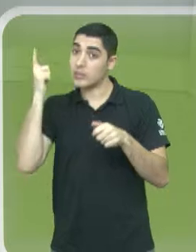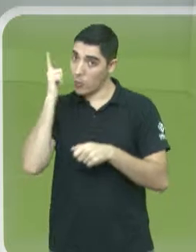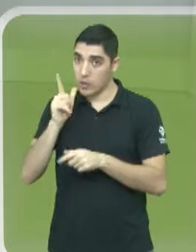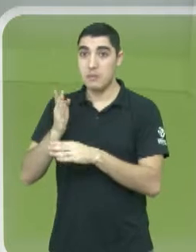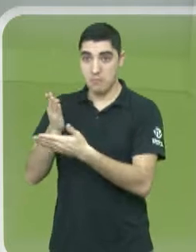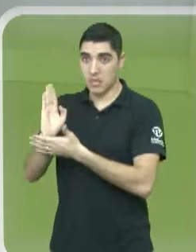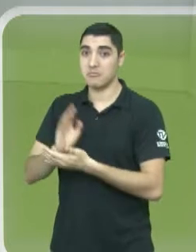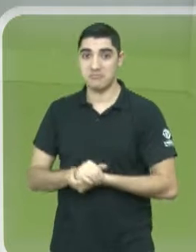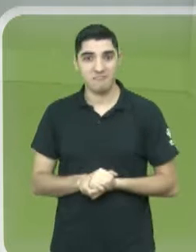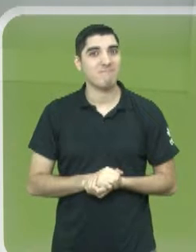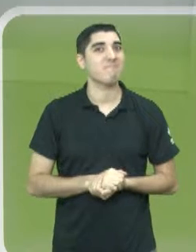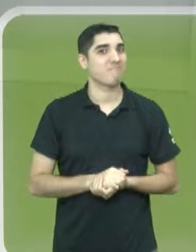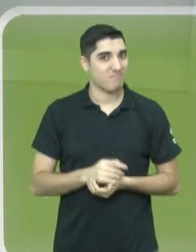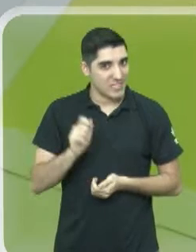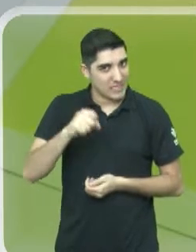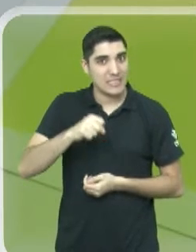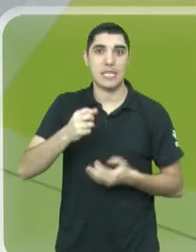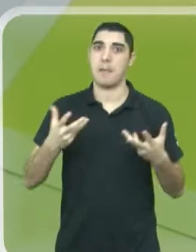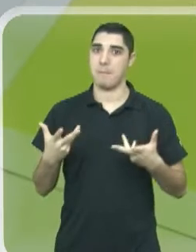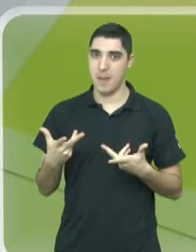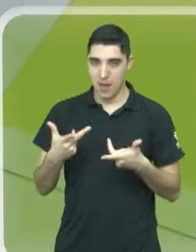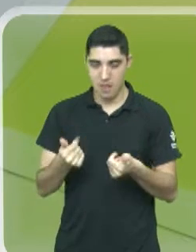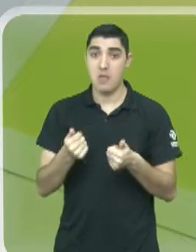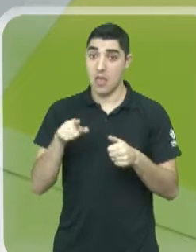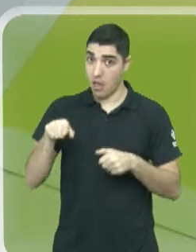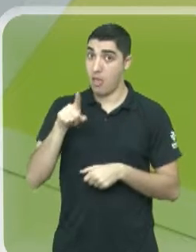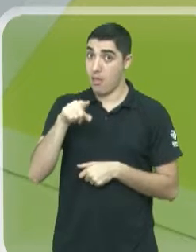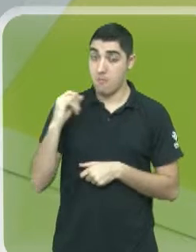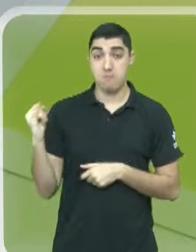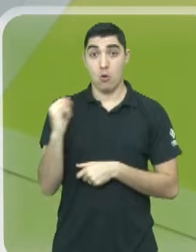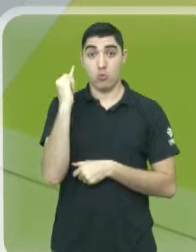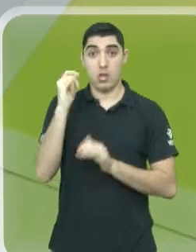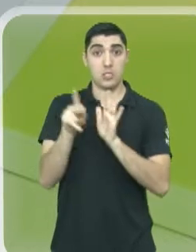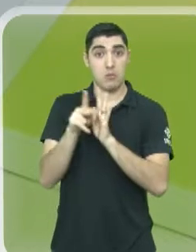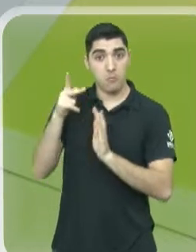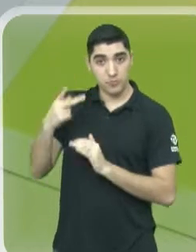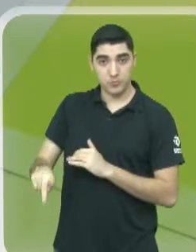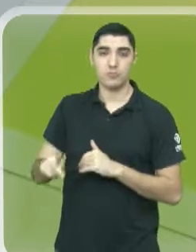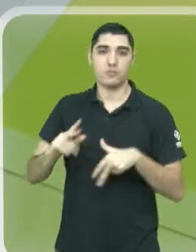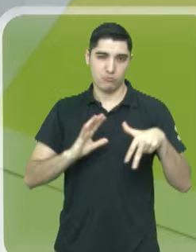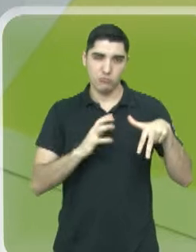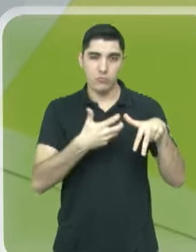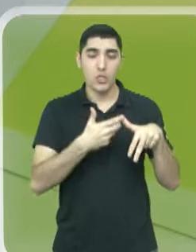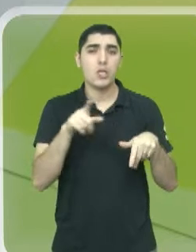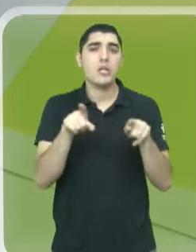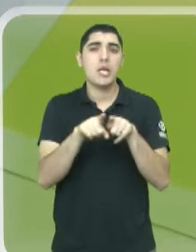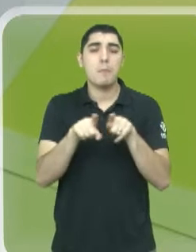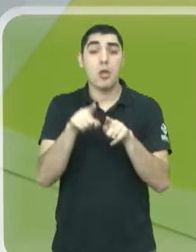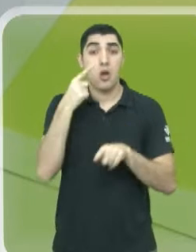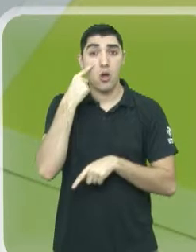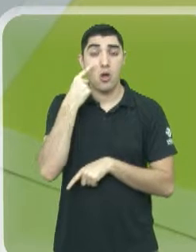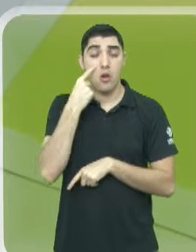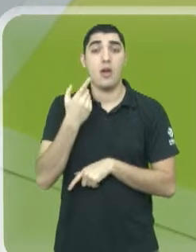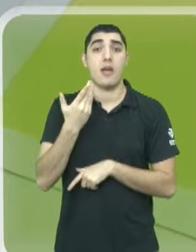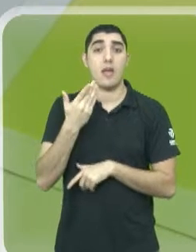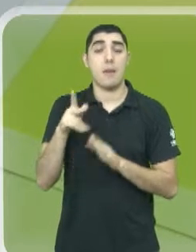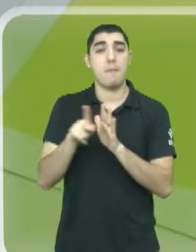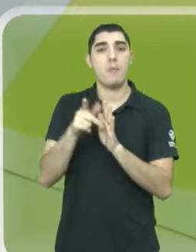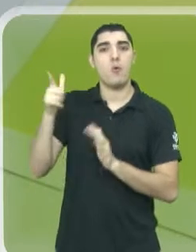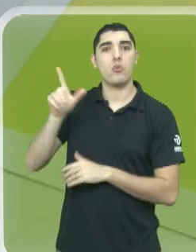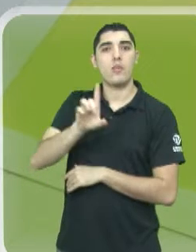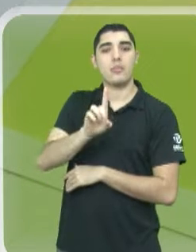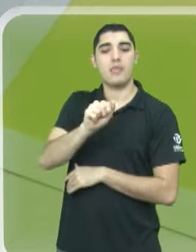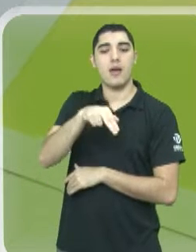Vieira. É espetacular, realmente, resultado mais do que importante para a equipe do Joseense. Olha só, viu, Paulo, ao final da partida, o zagueiro Danilo Alemão,